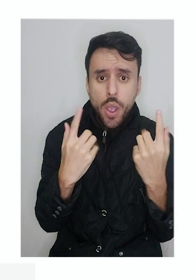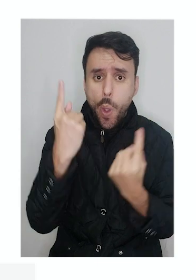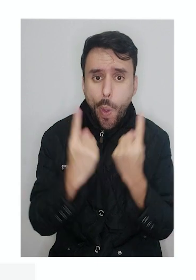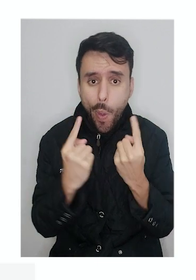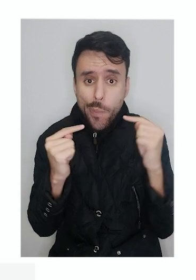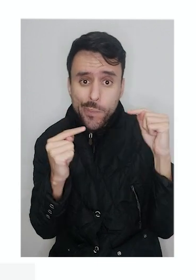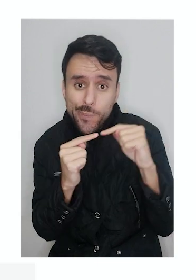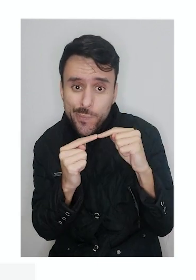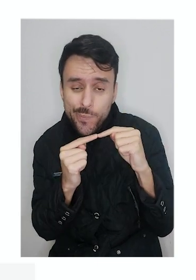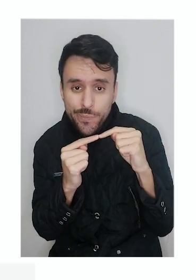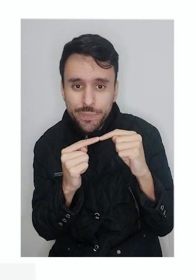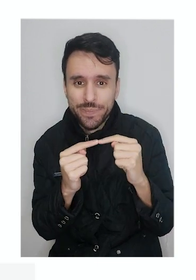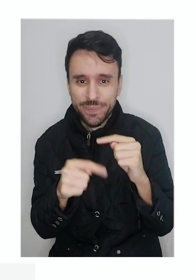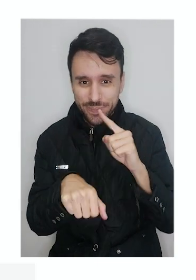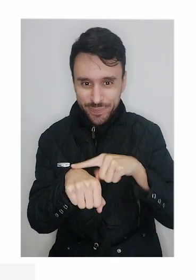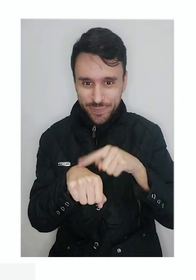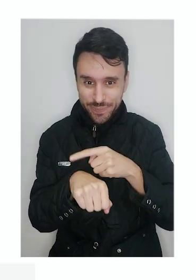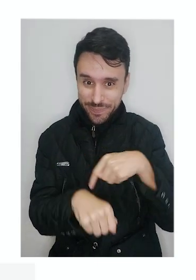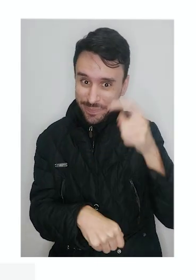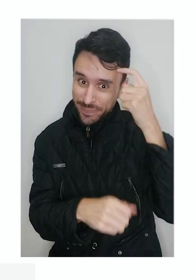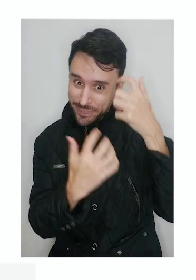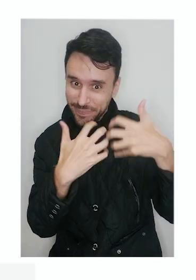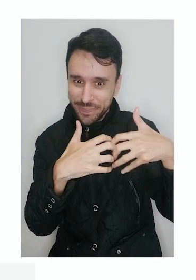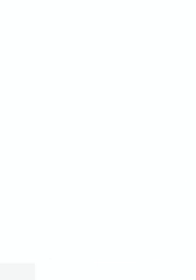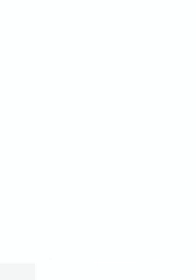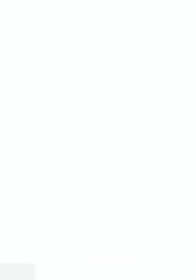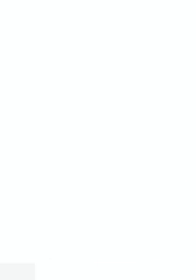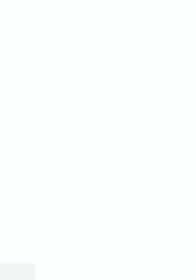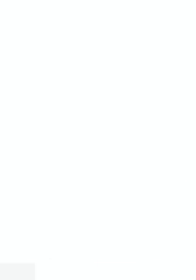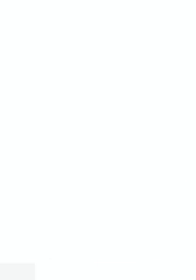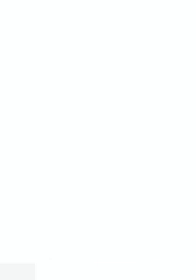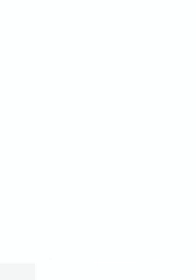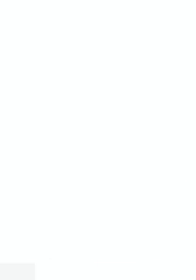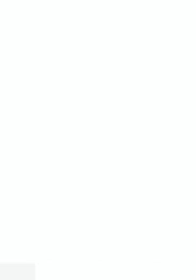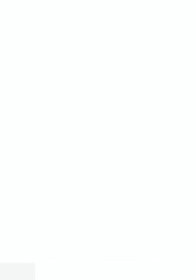calor? Vou dar um tempinho para você tentar descobrir.